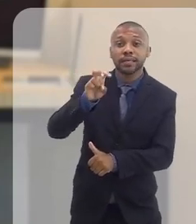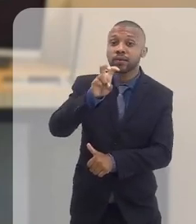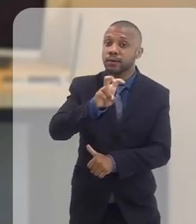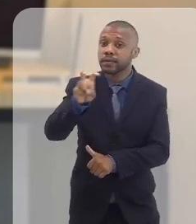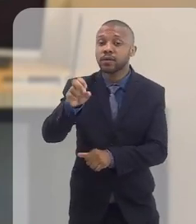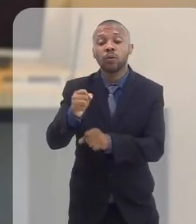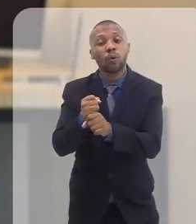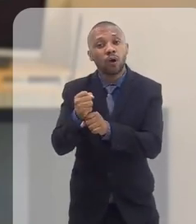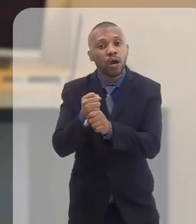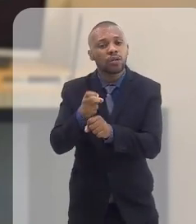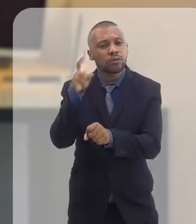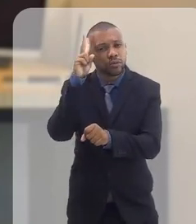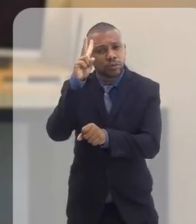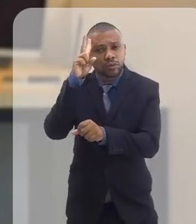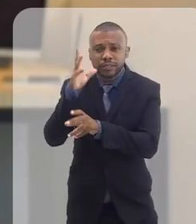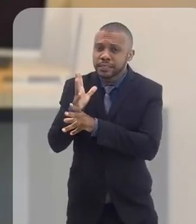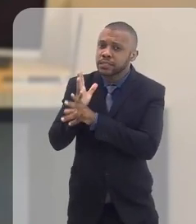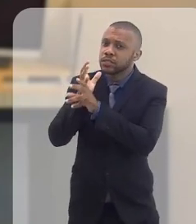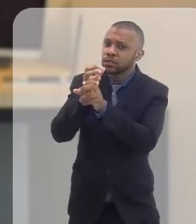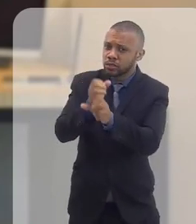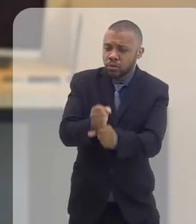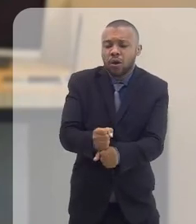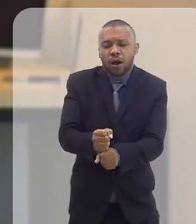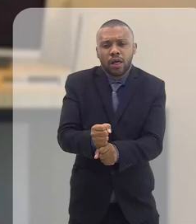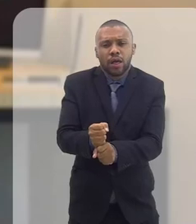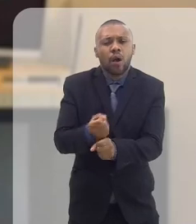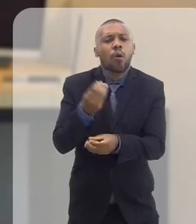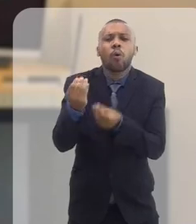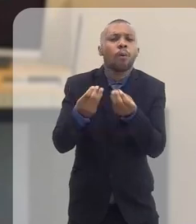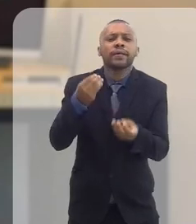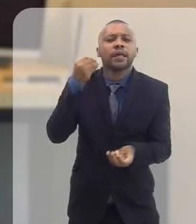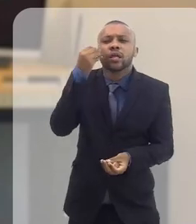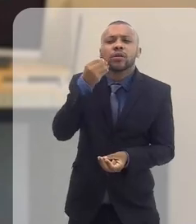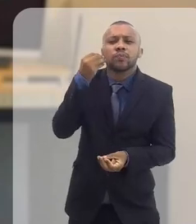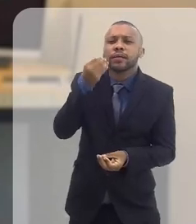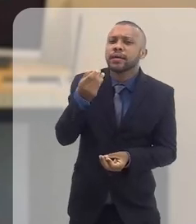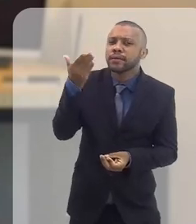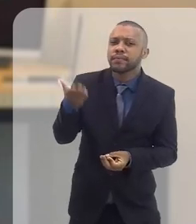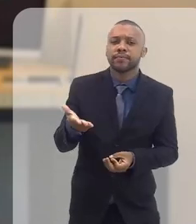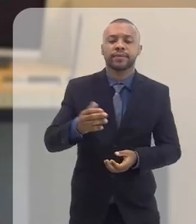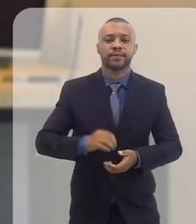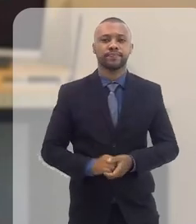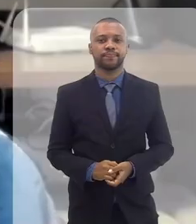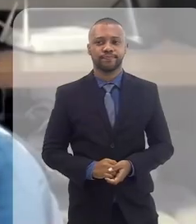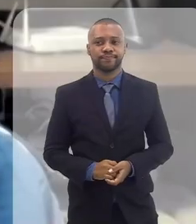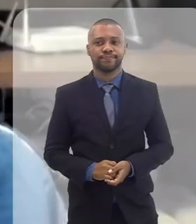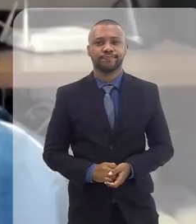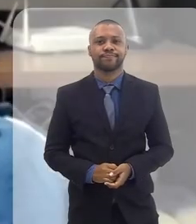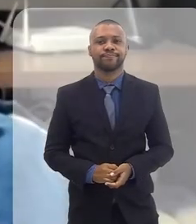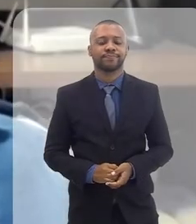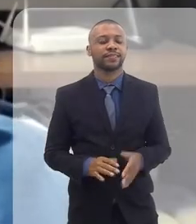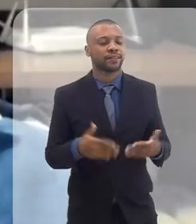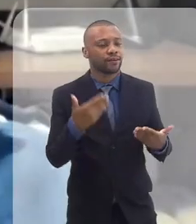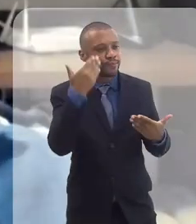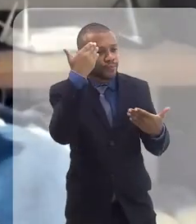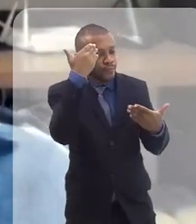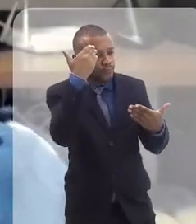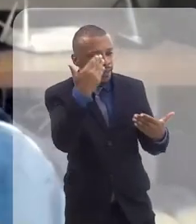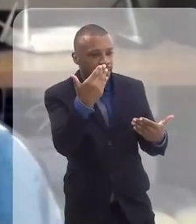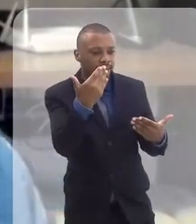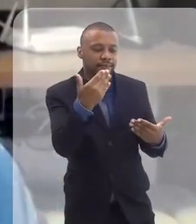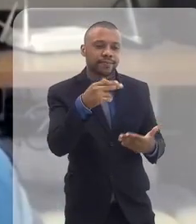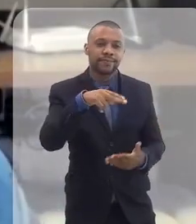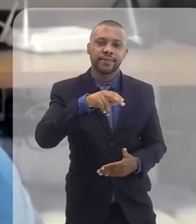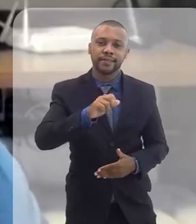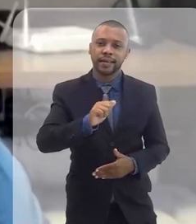de história. Como está sendo essa experiência para você? Bom, muito